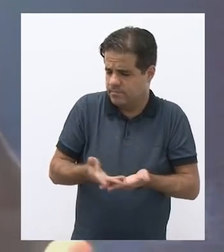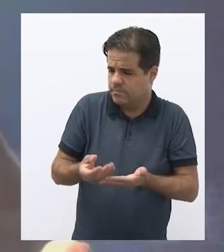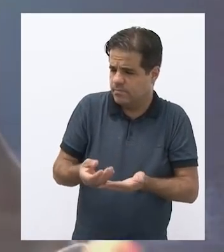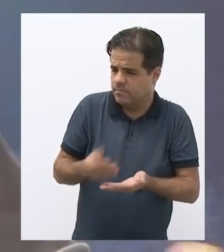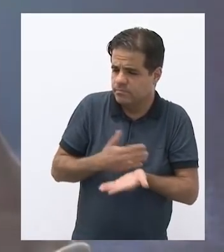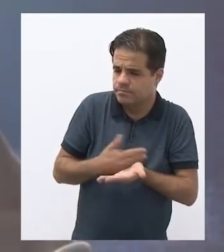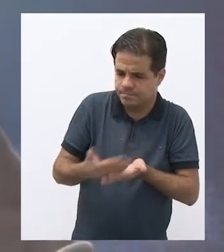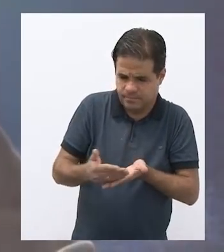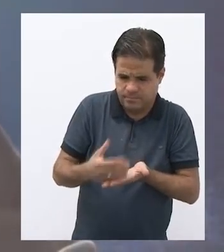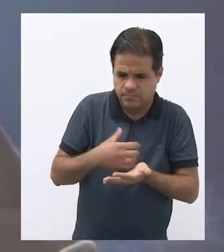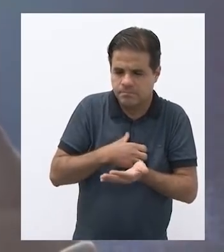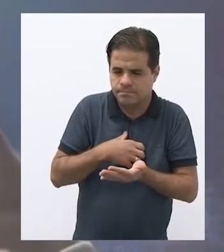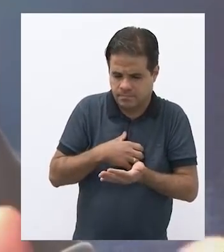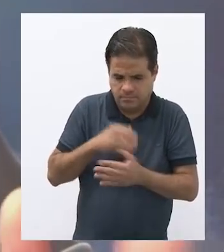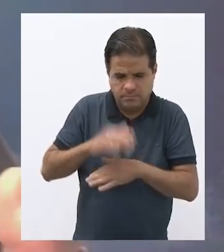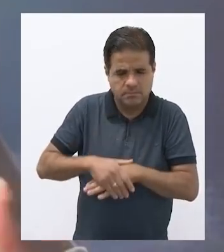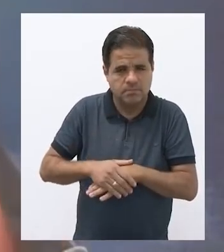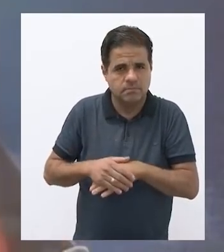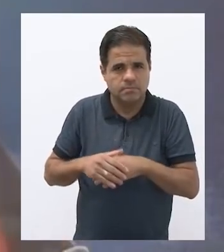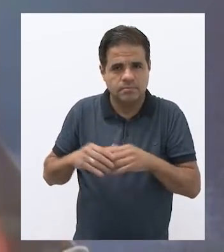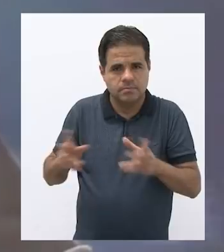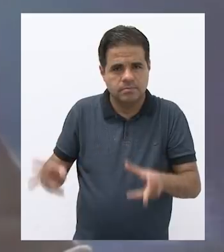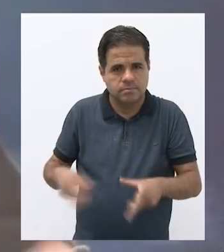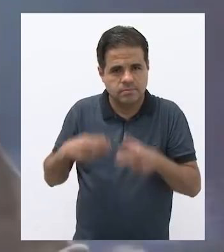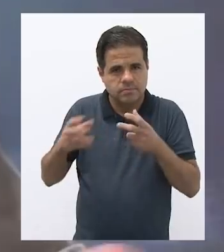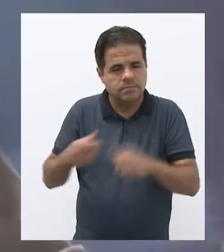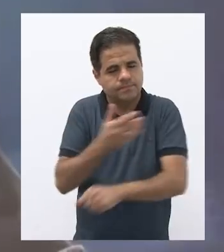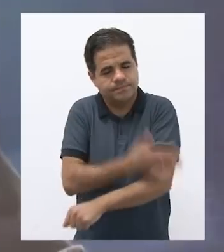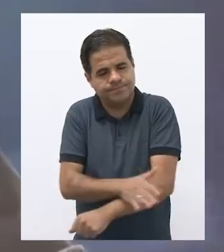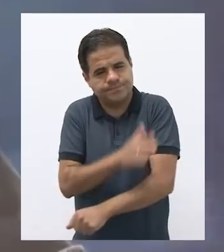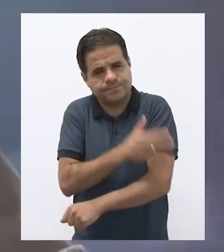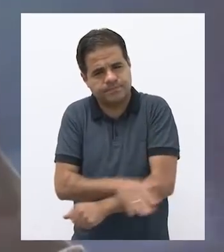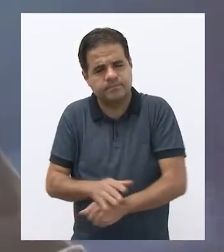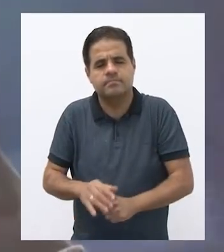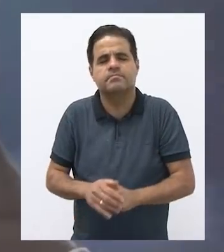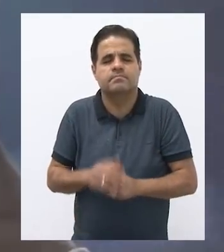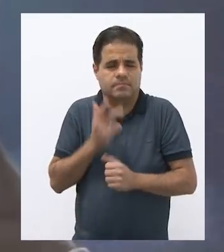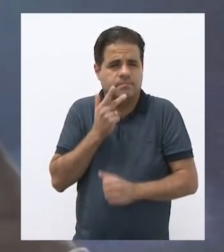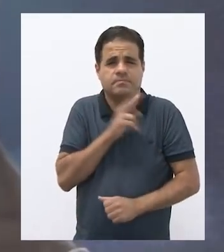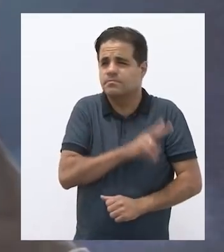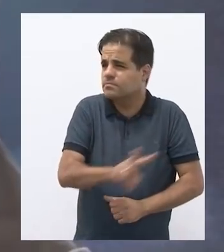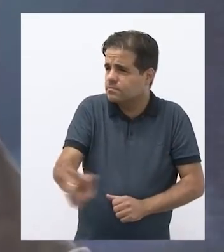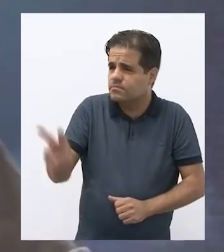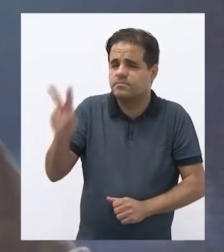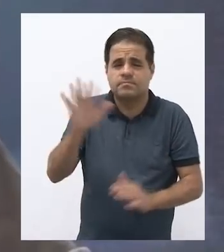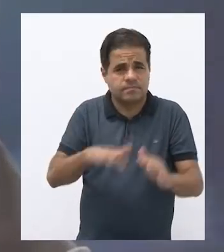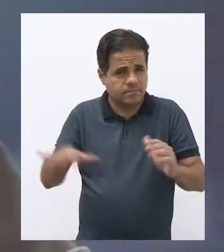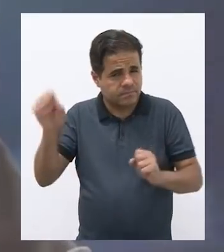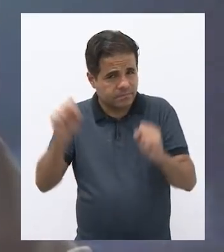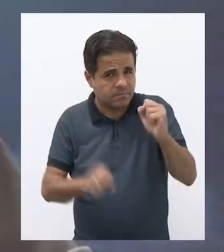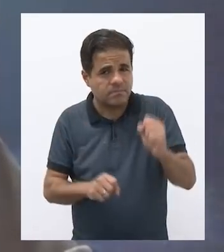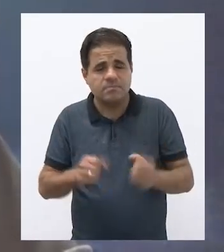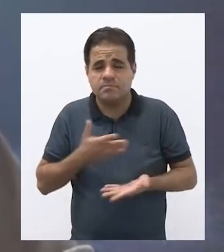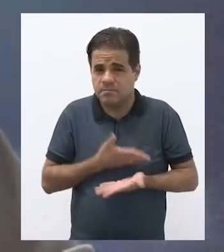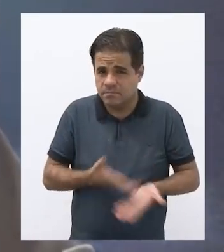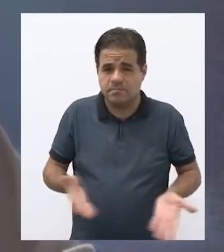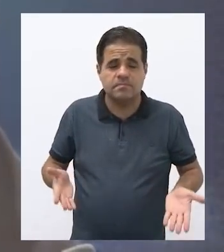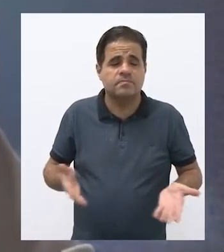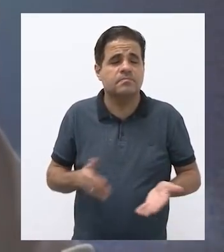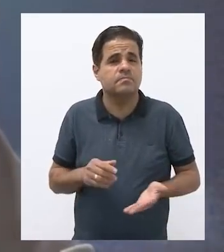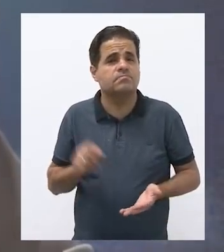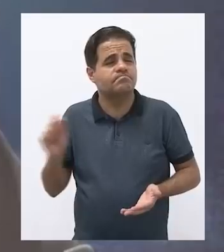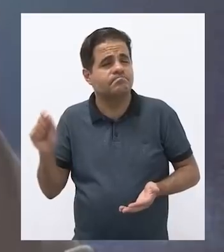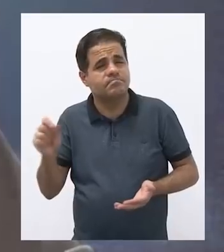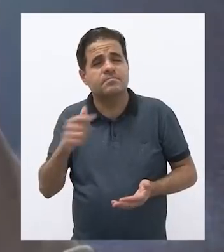a fazer de maneira mais intensa também os treinamentos corporativos, para falar mais do ambiente corporativo, claro. O que